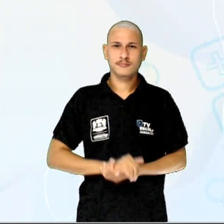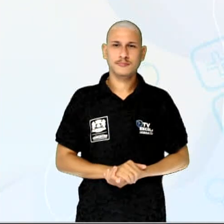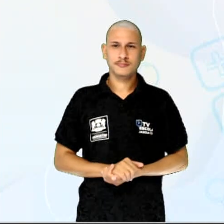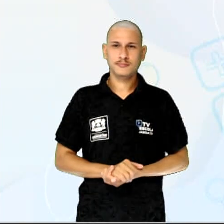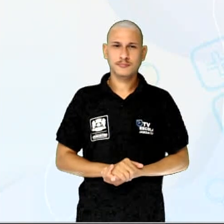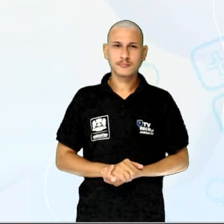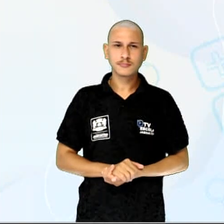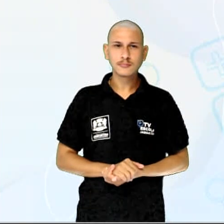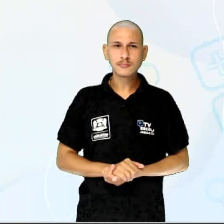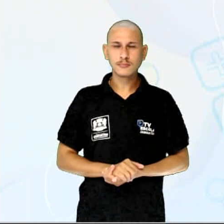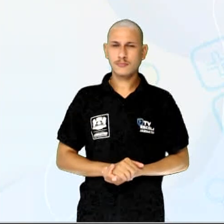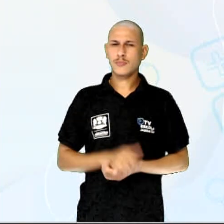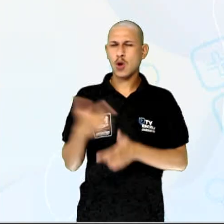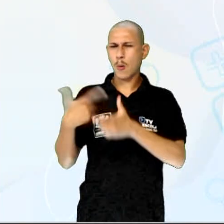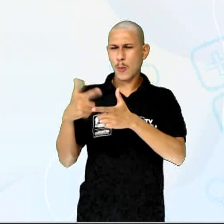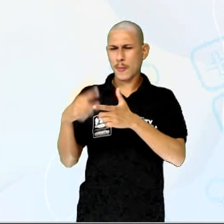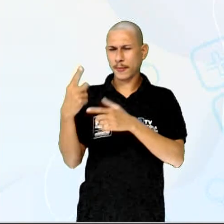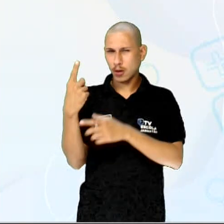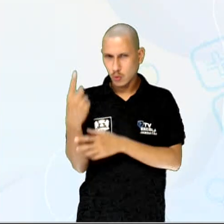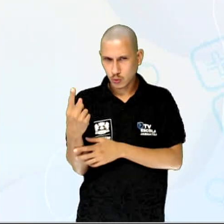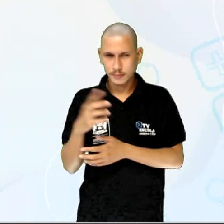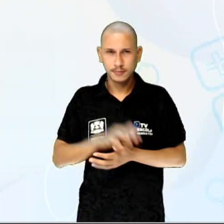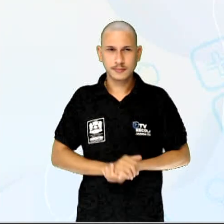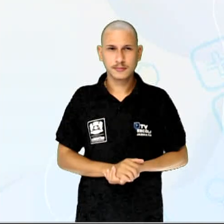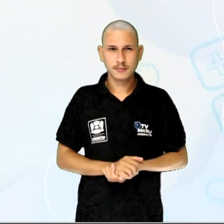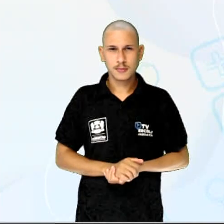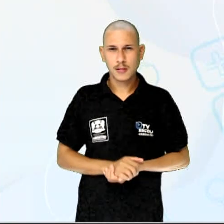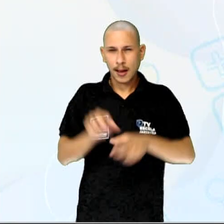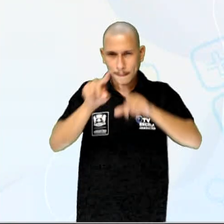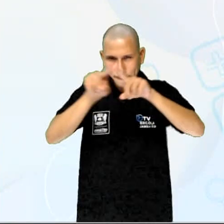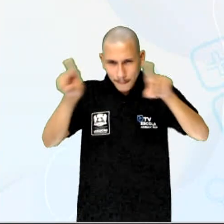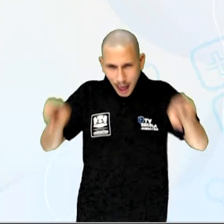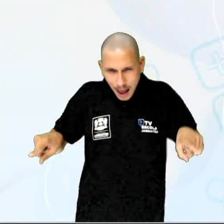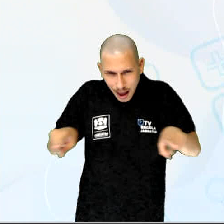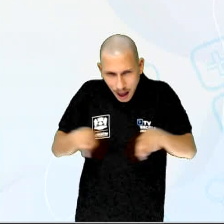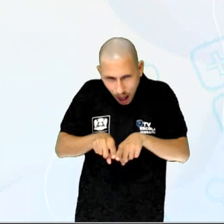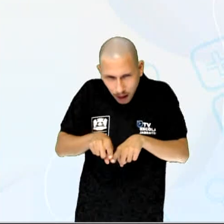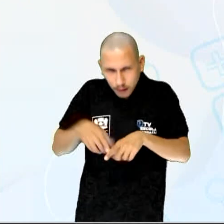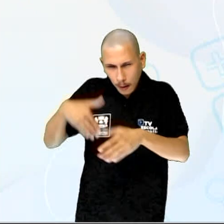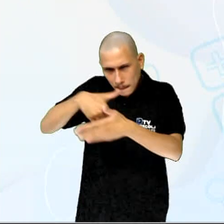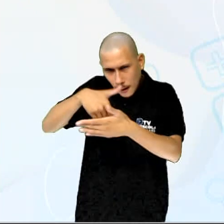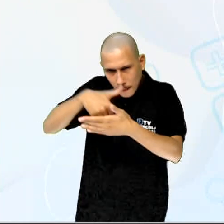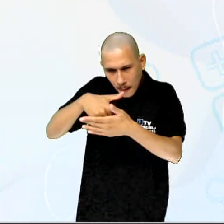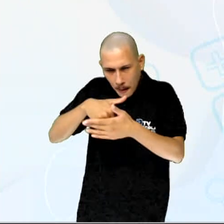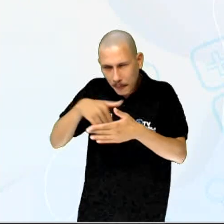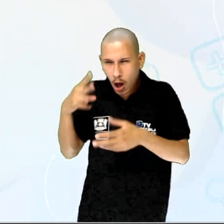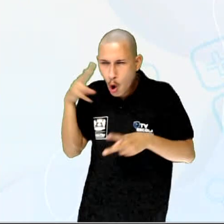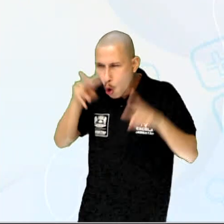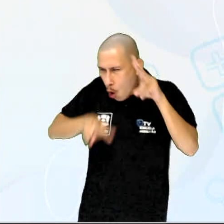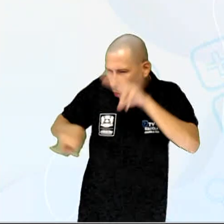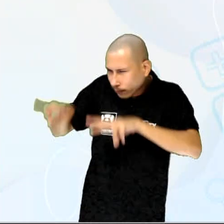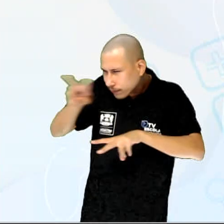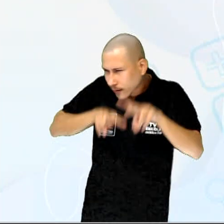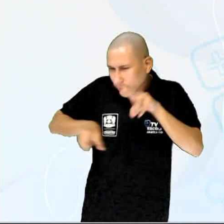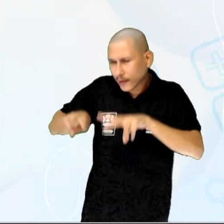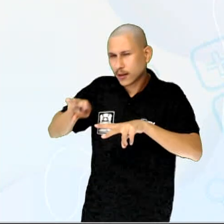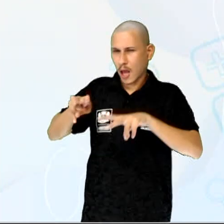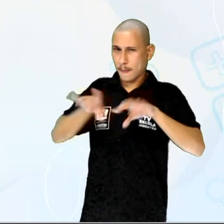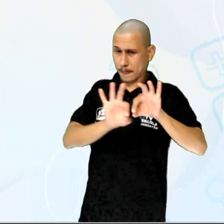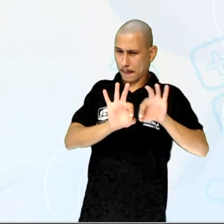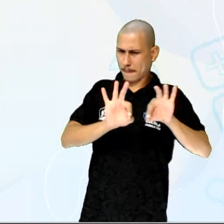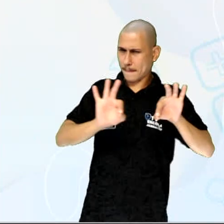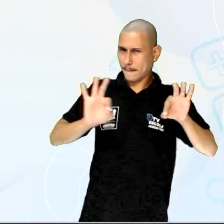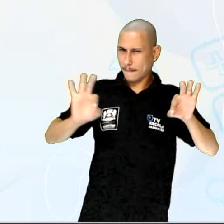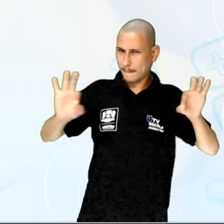um primeiro problema. Observe o campo de futebol abaixo e determine quantos metros quadrados